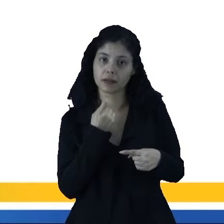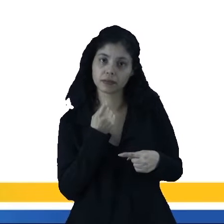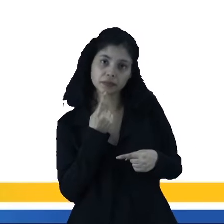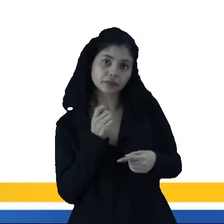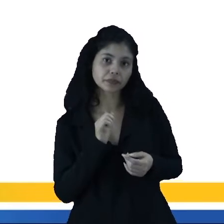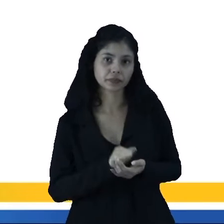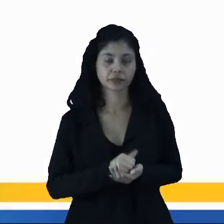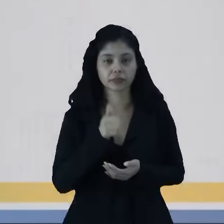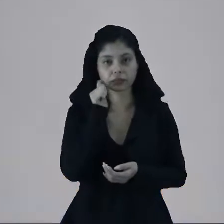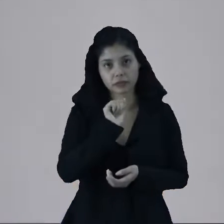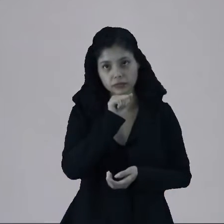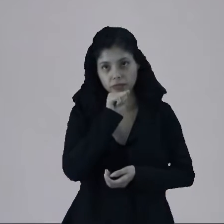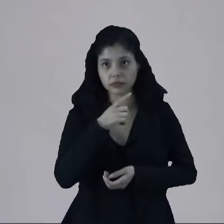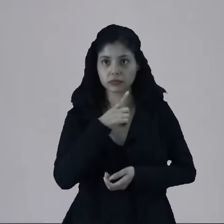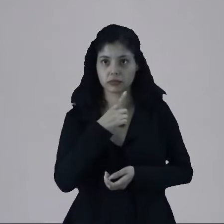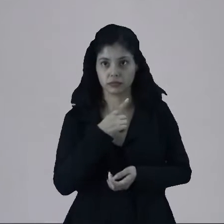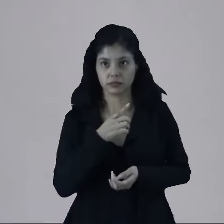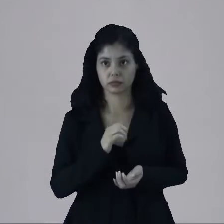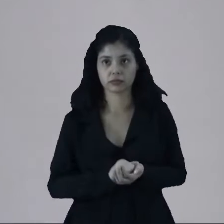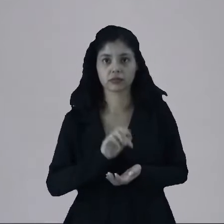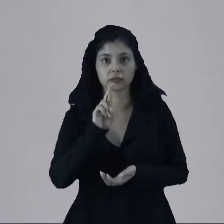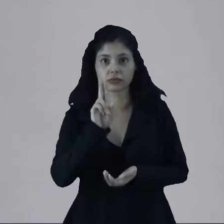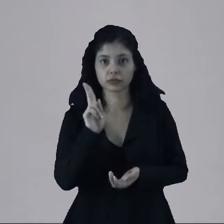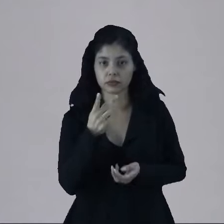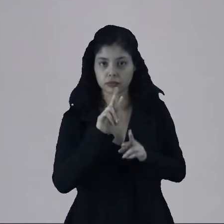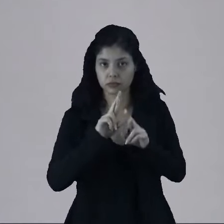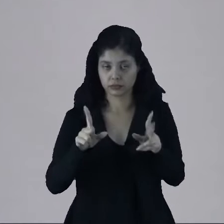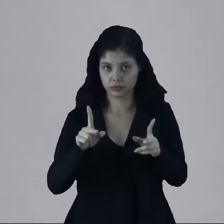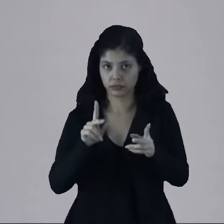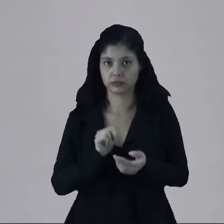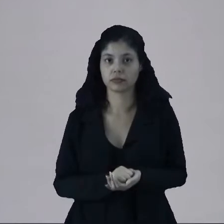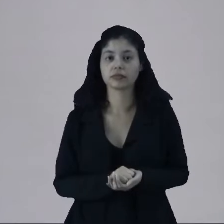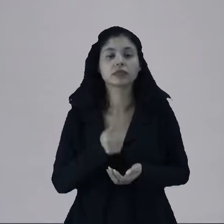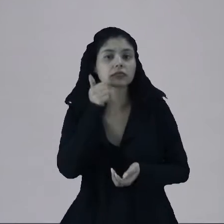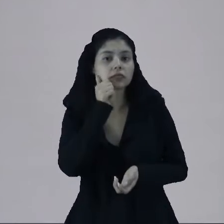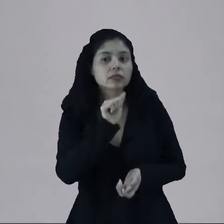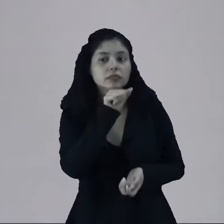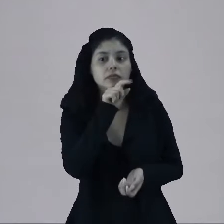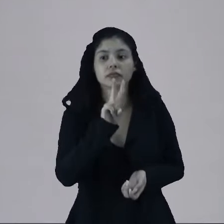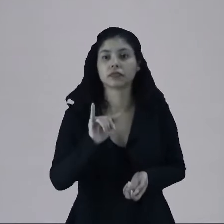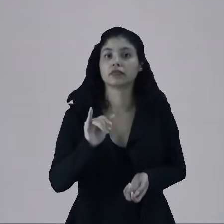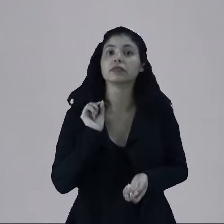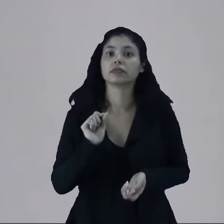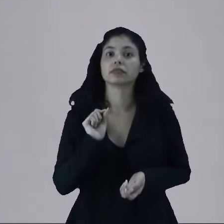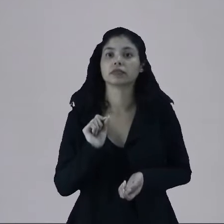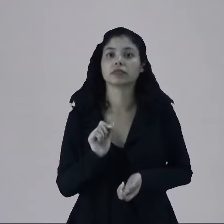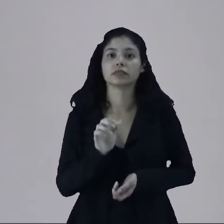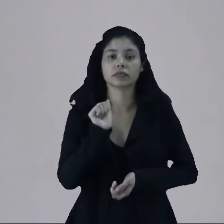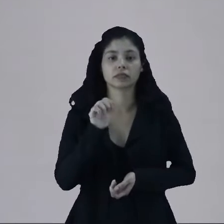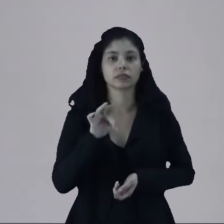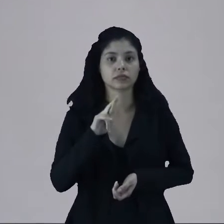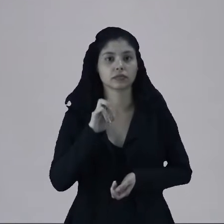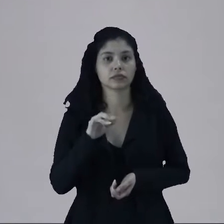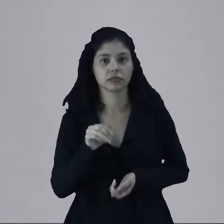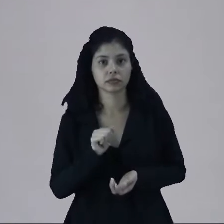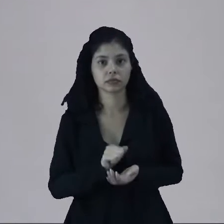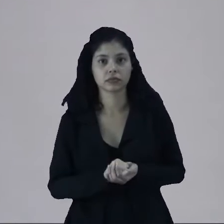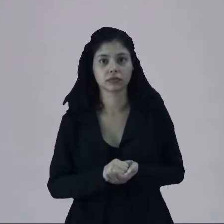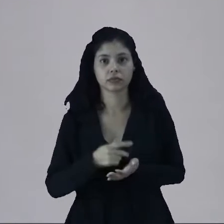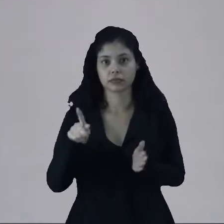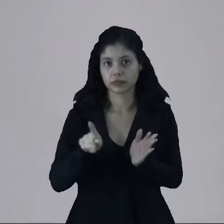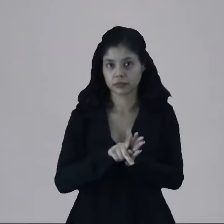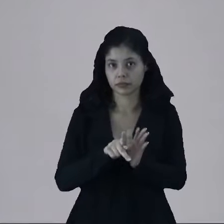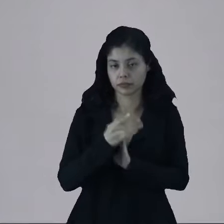da mãe, que tem um fator RH diferente, a mãe vai criar o quê? Anticorpos para aquela